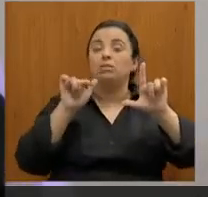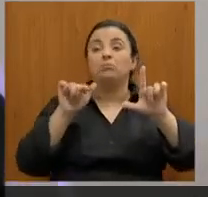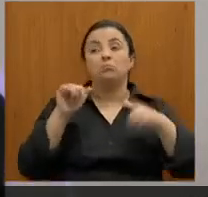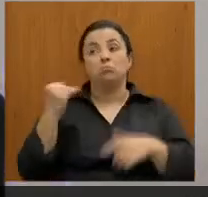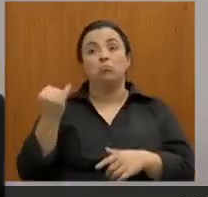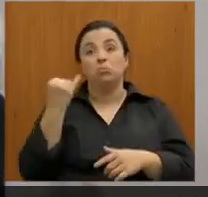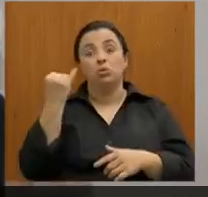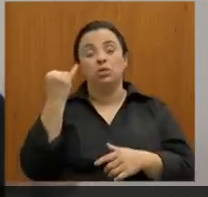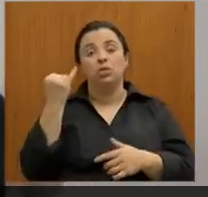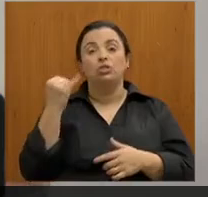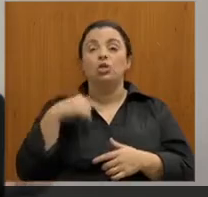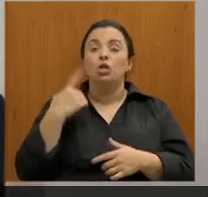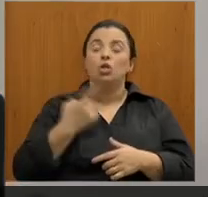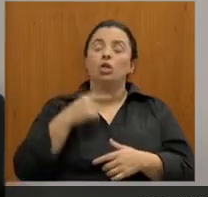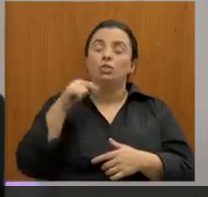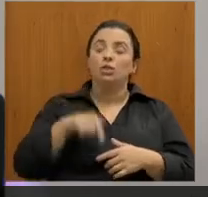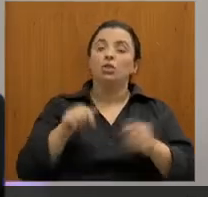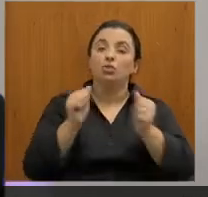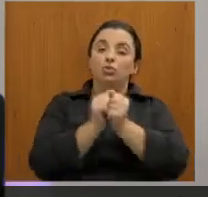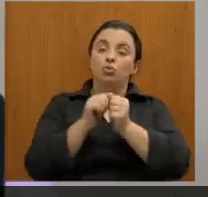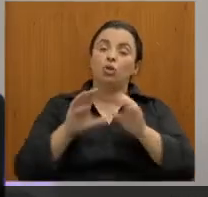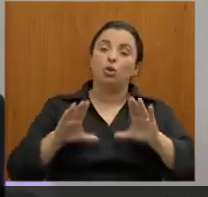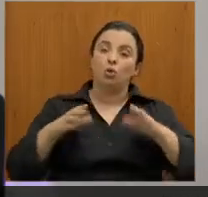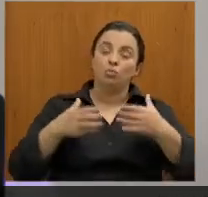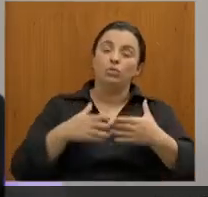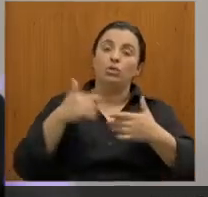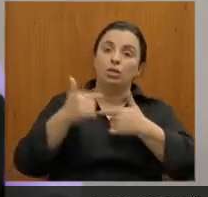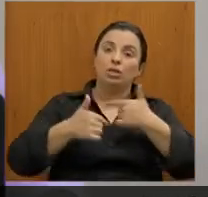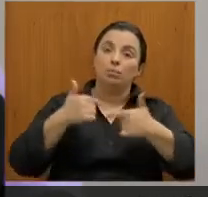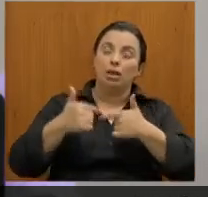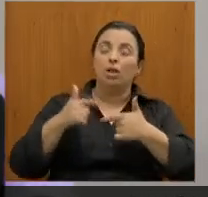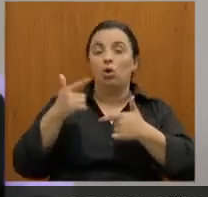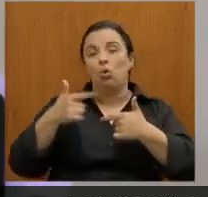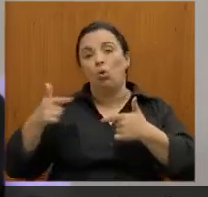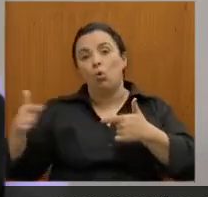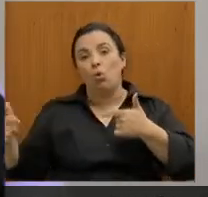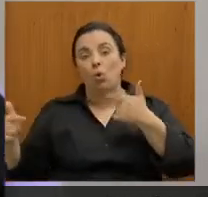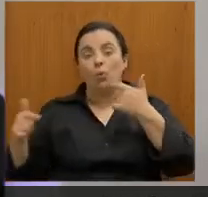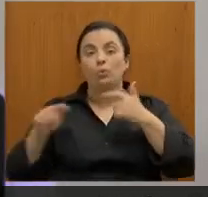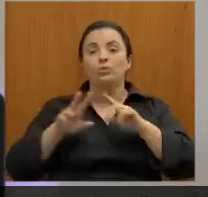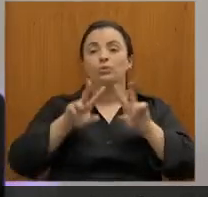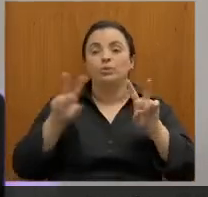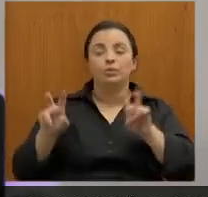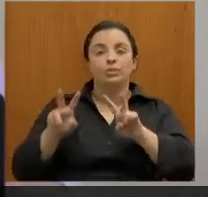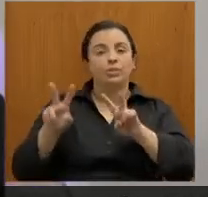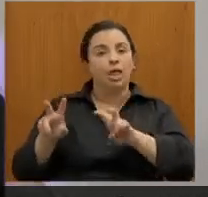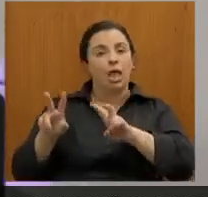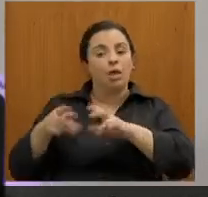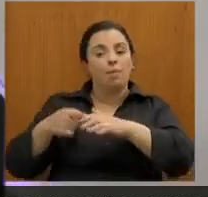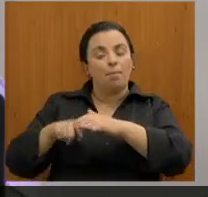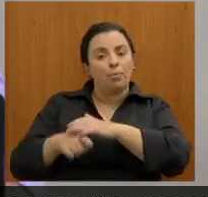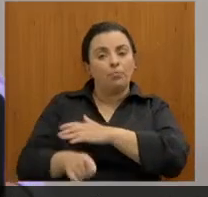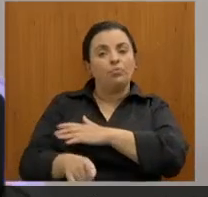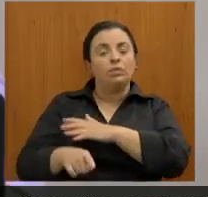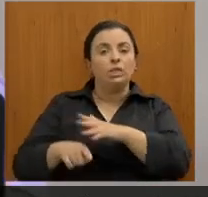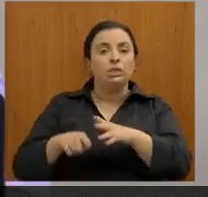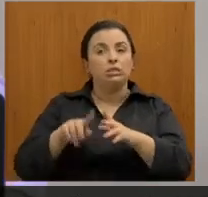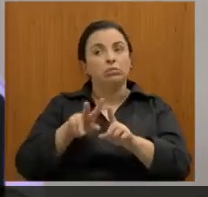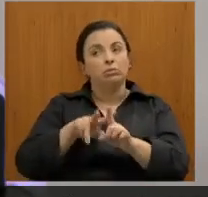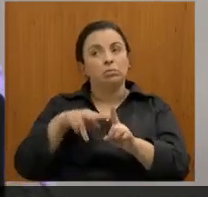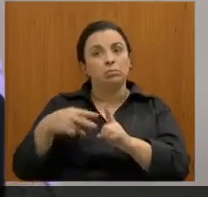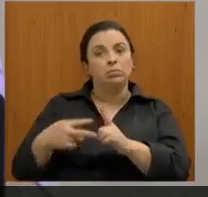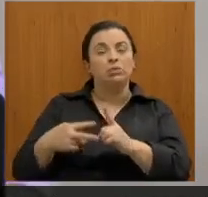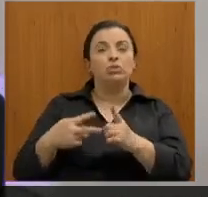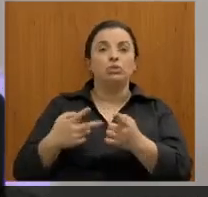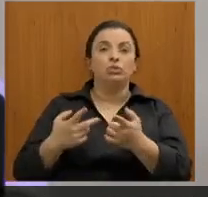e estaremos aqui também na comissão trabalhando outros né outros assuntos aprofundando aí nas perspectivas de